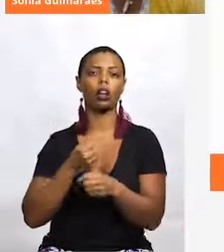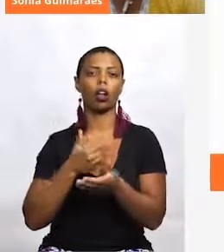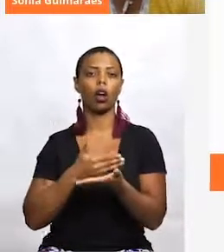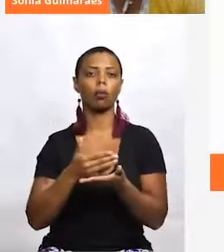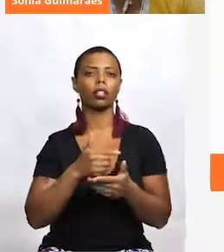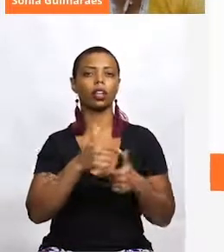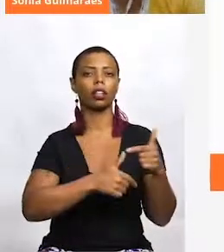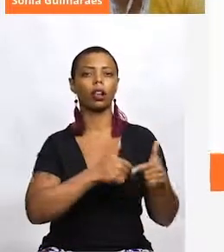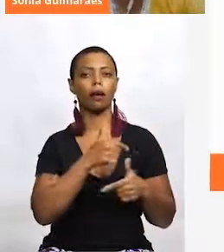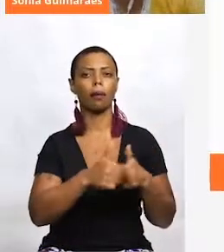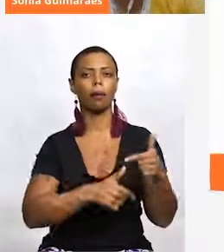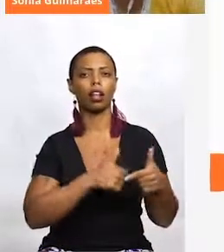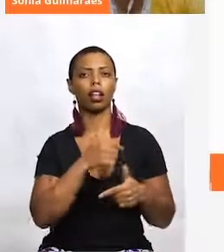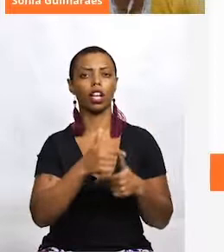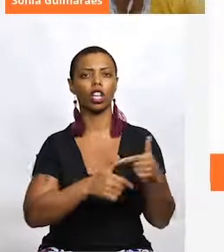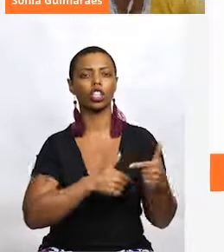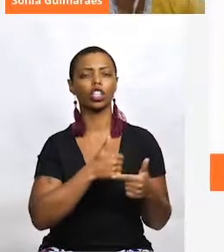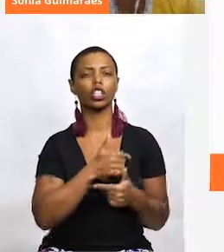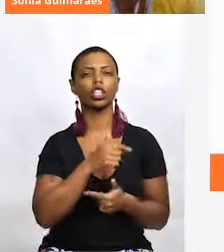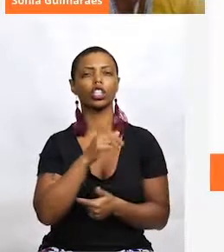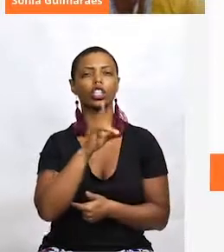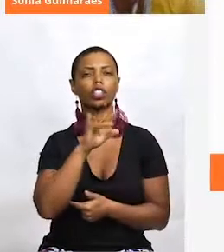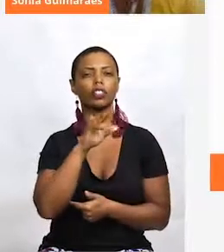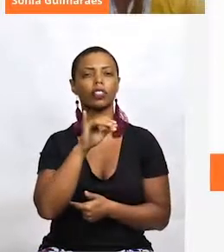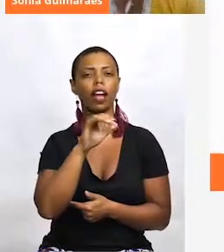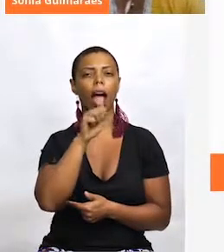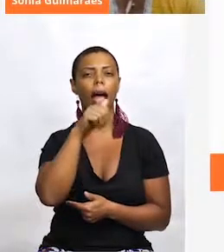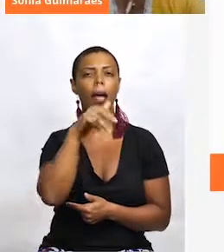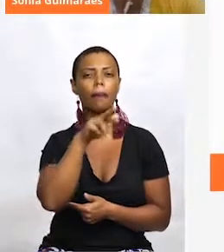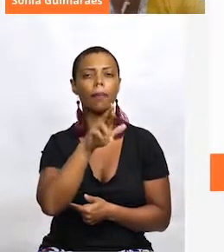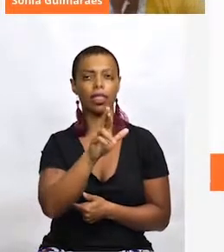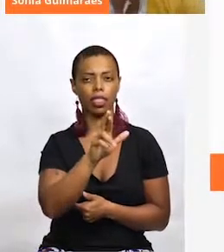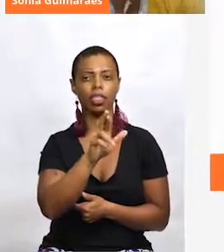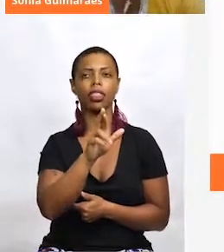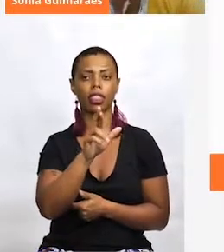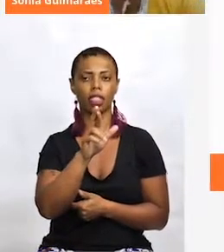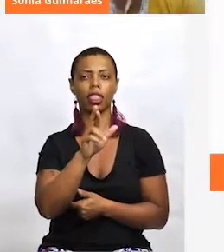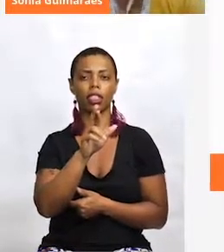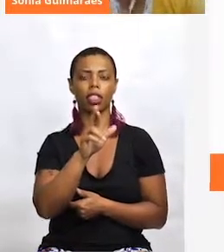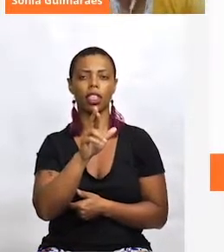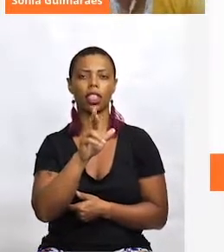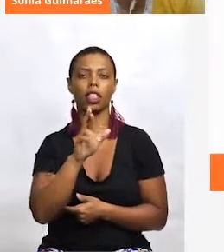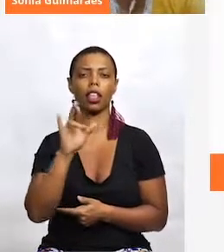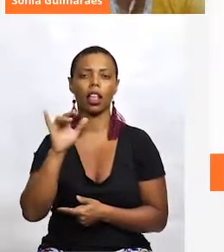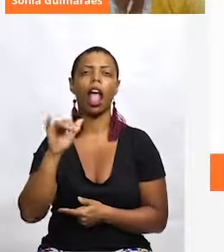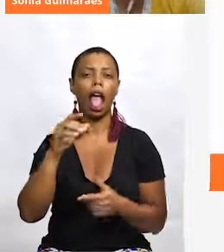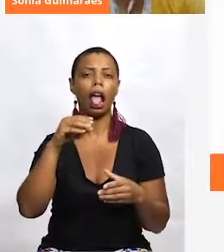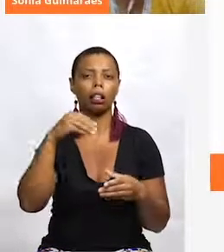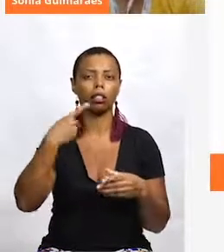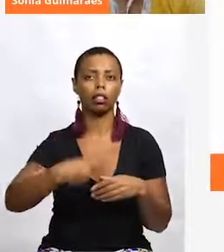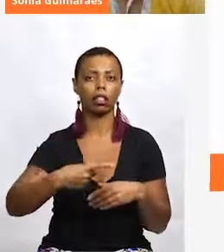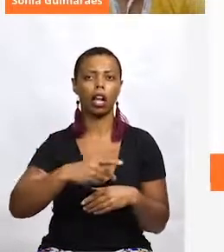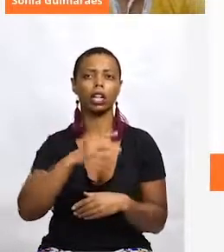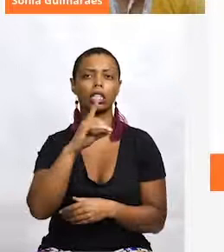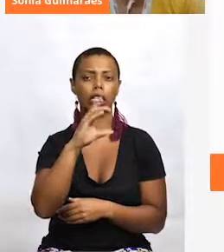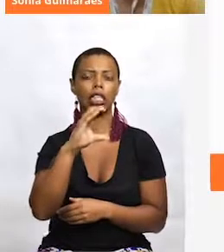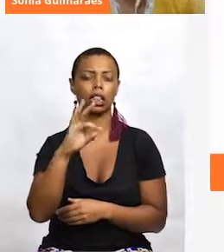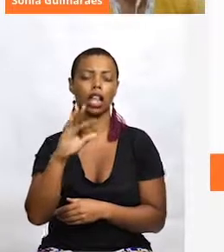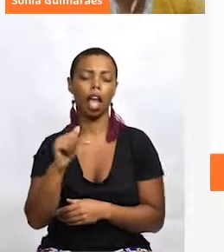de materiais do Instituto Aeronáutica e Espaço, ainda dentro do CTA, mas um outro instituto onde não tinha